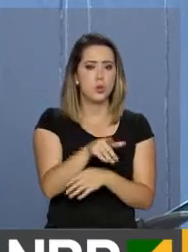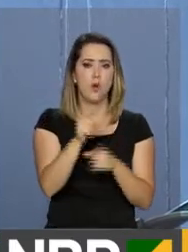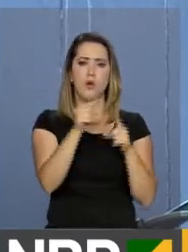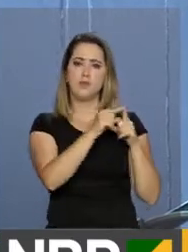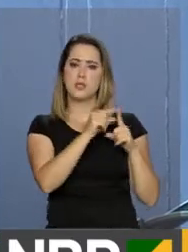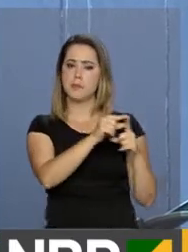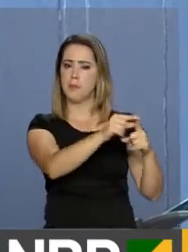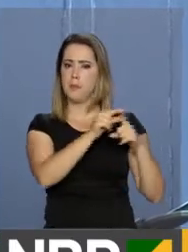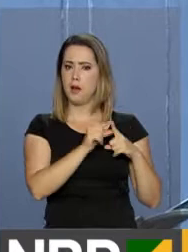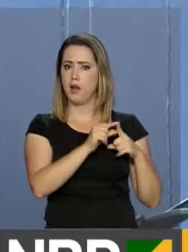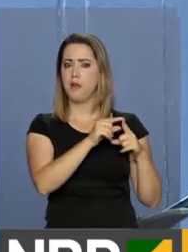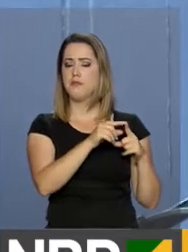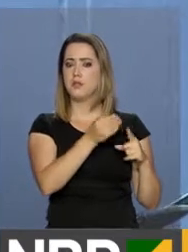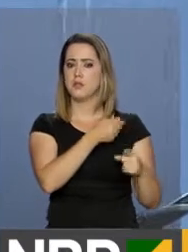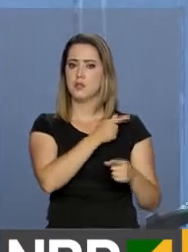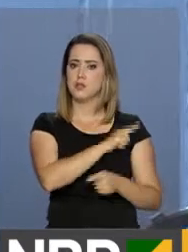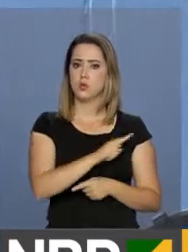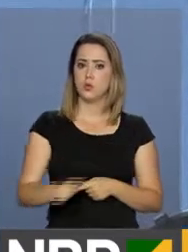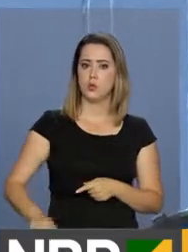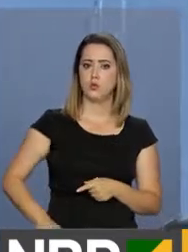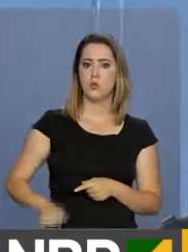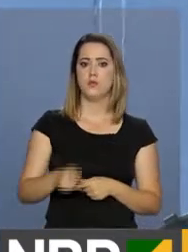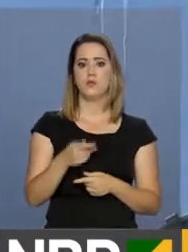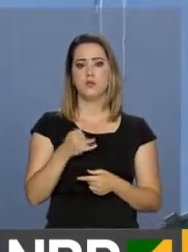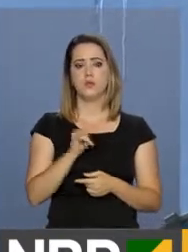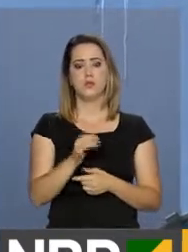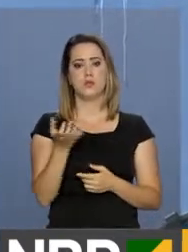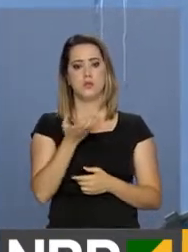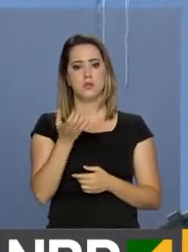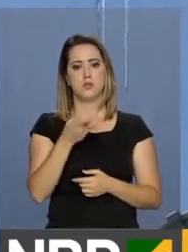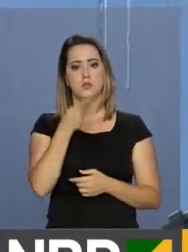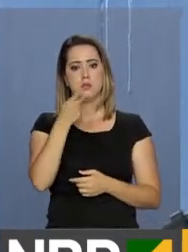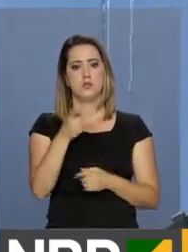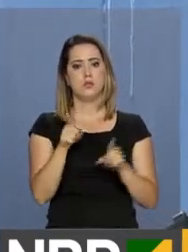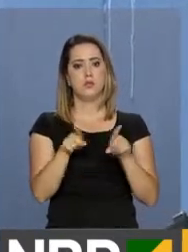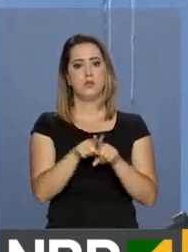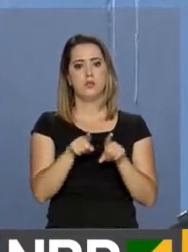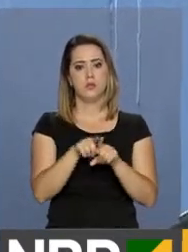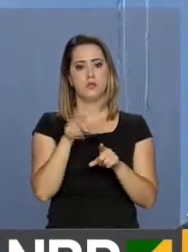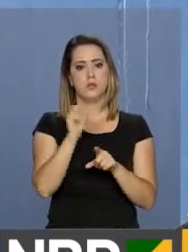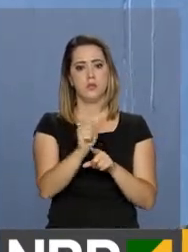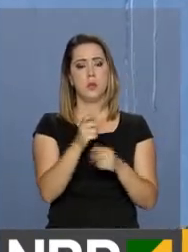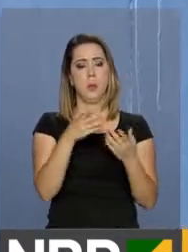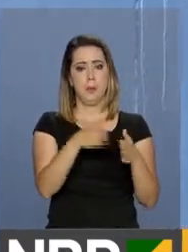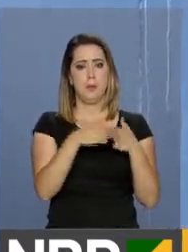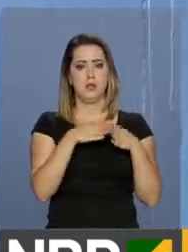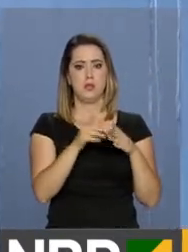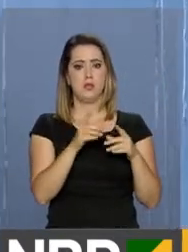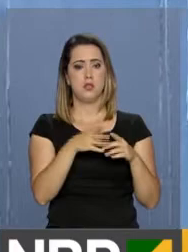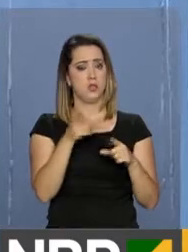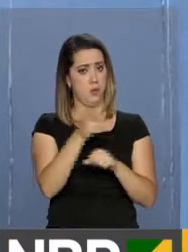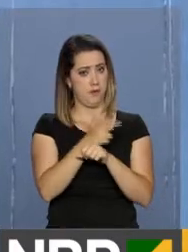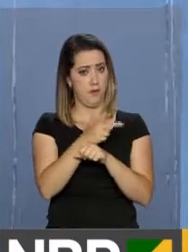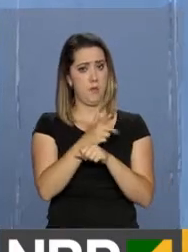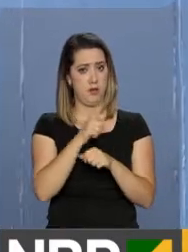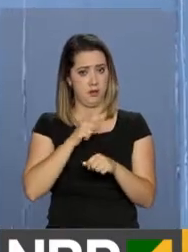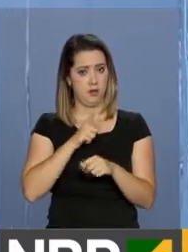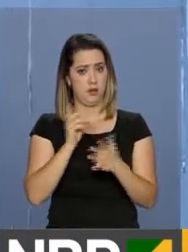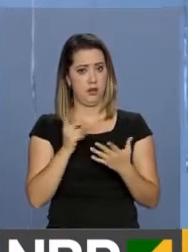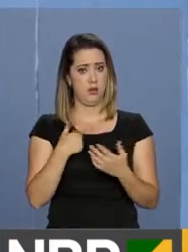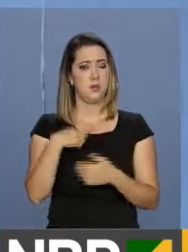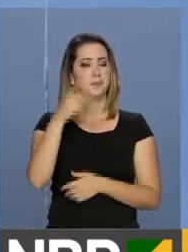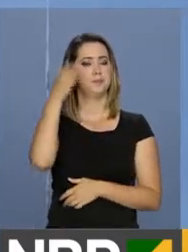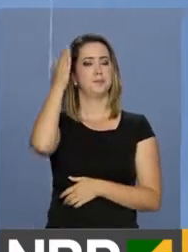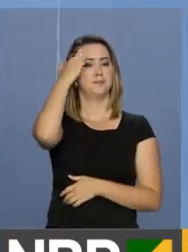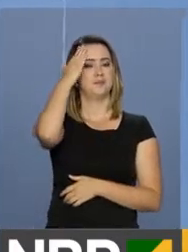do governador, e se alguém tiver gravado, eu peço que me dê a gravação, porque isso aí vai ficar na minha